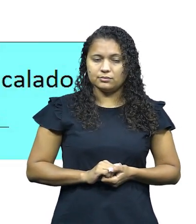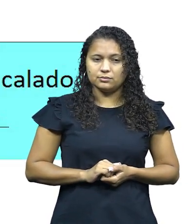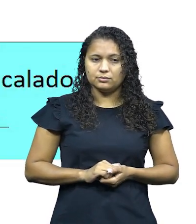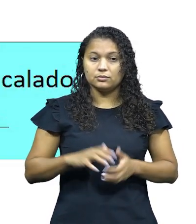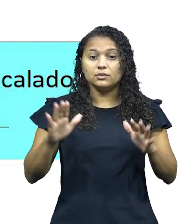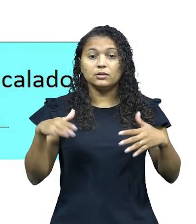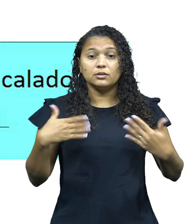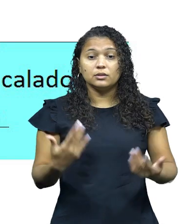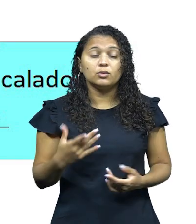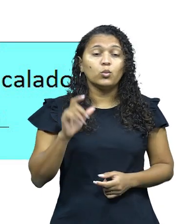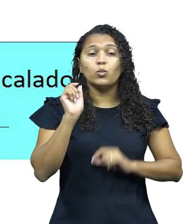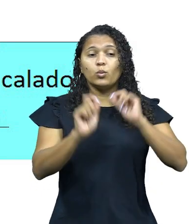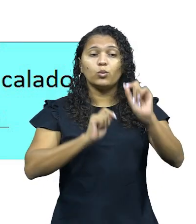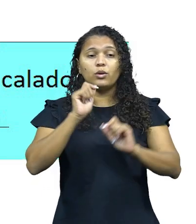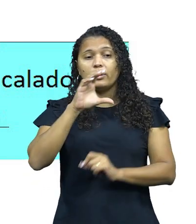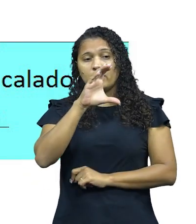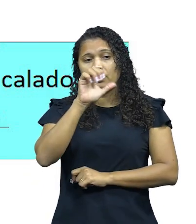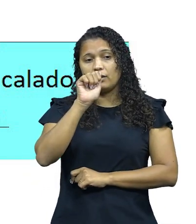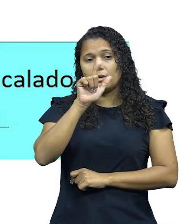E o calado do navio?